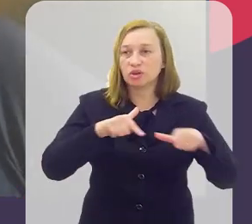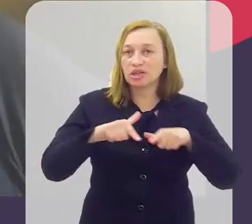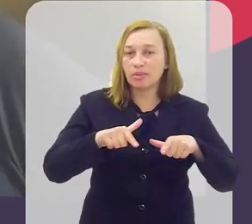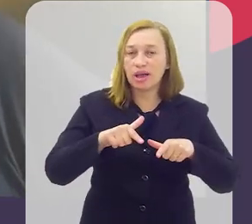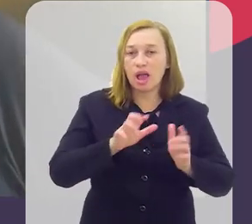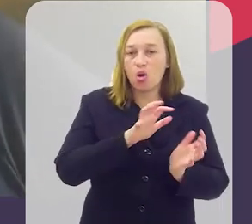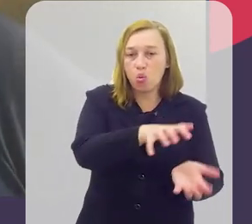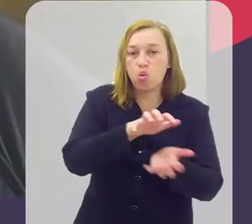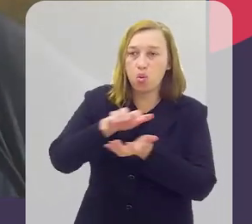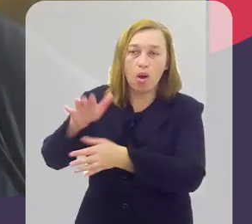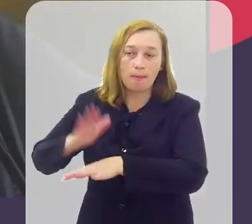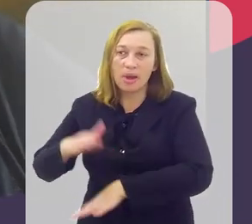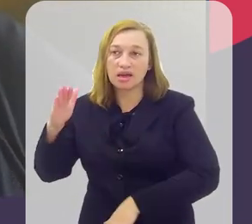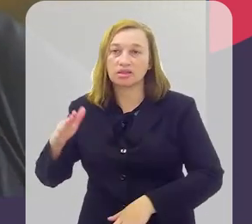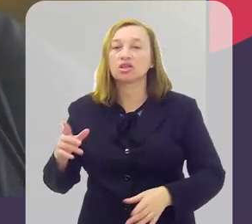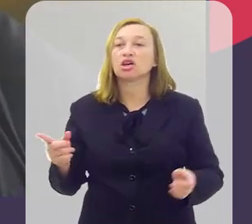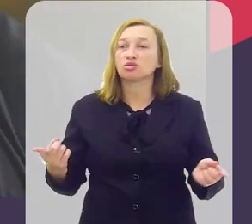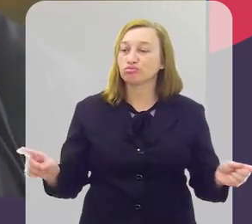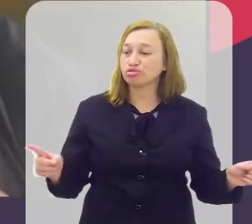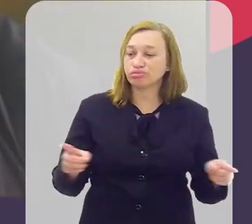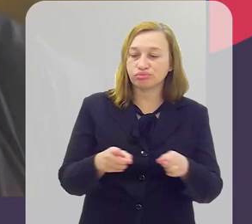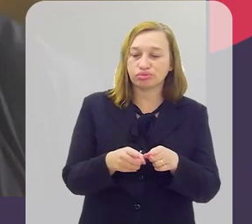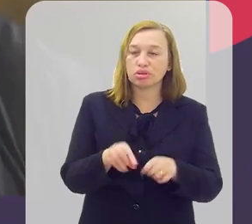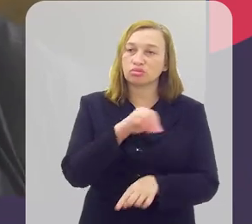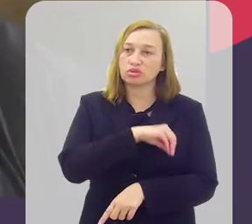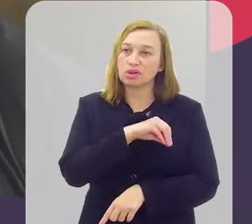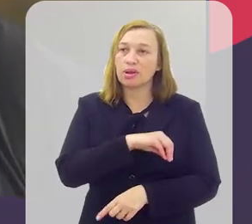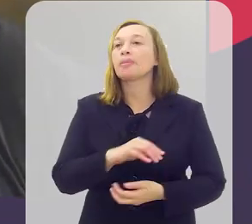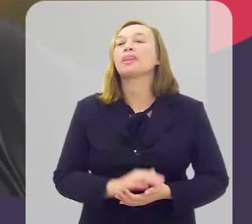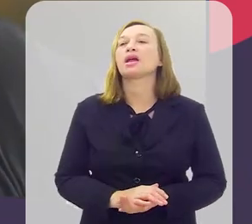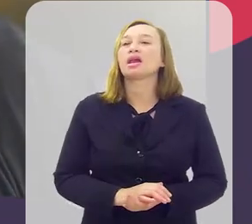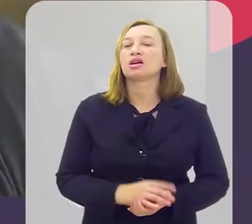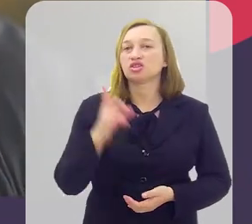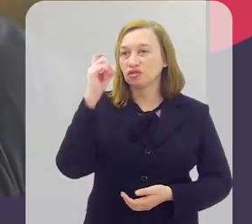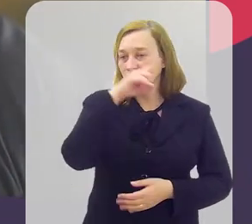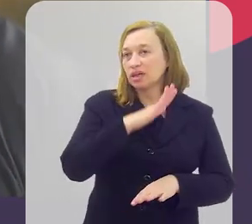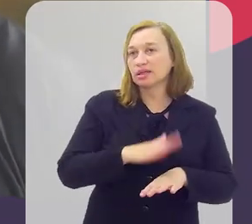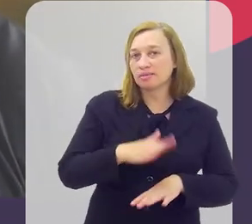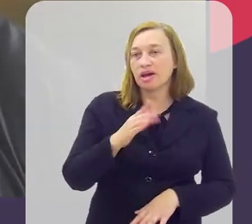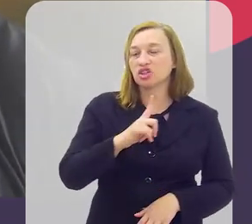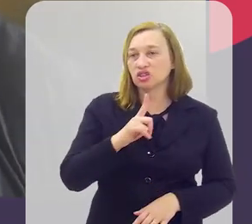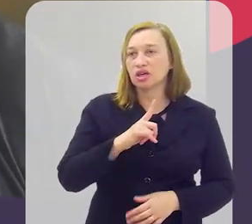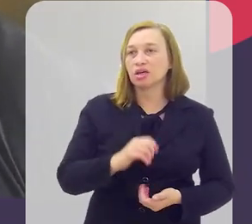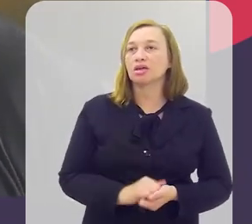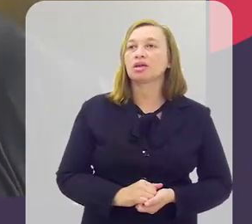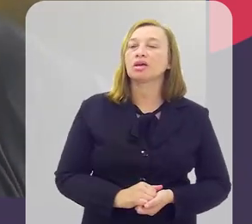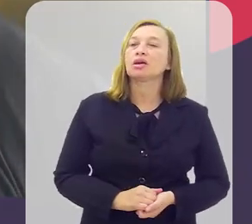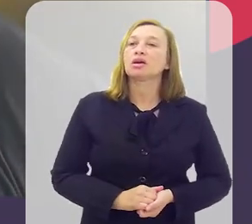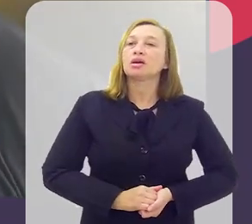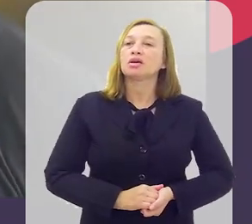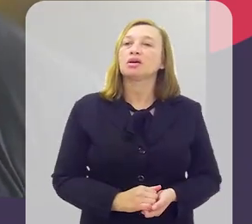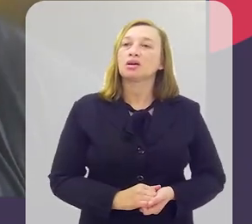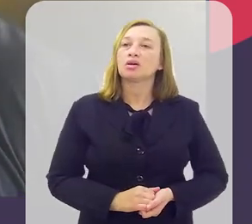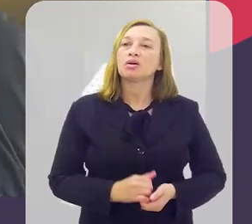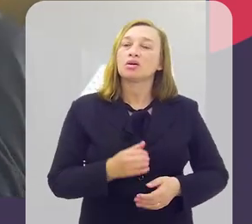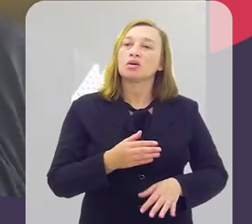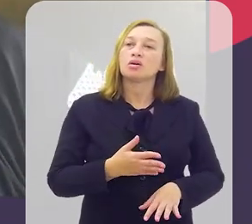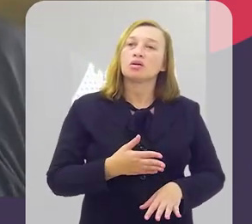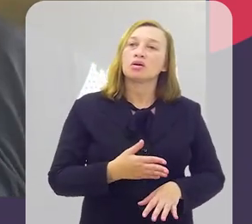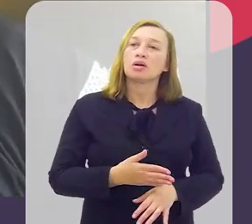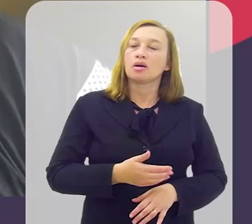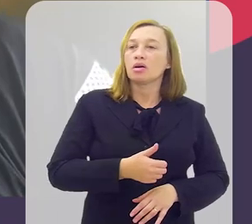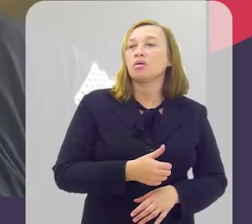tenha muitas entregas. Nisso tudo, uma dificuldade maior entrou. O entregador recebe menos entrega, então ele